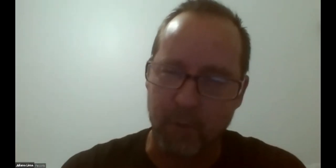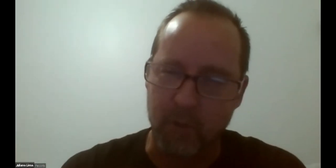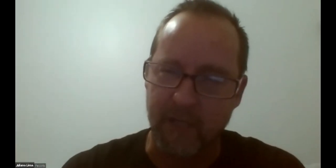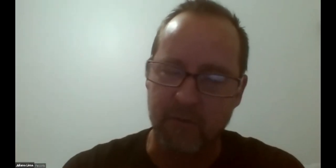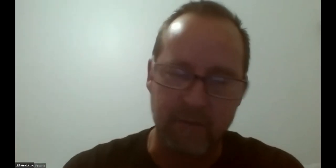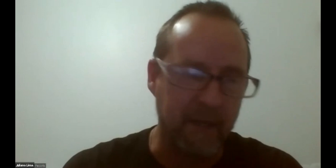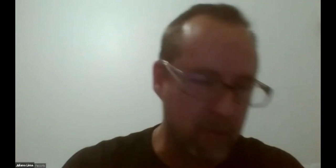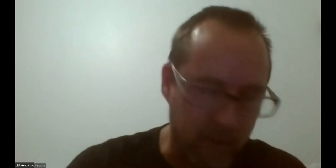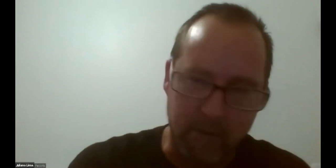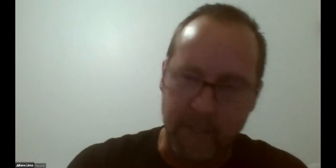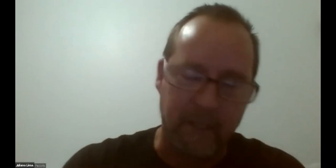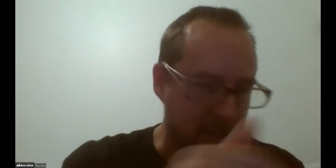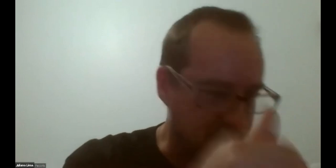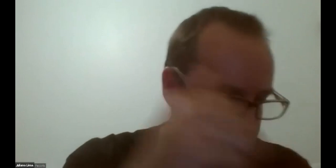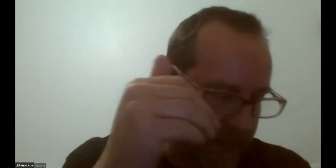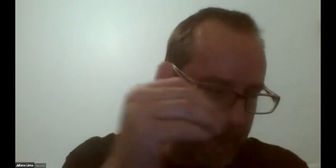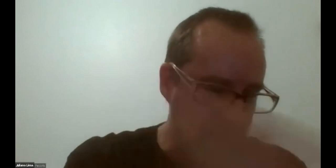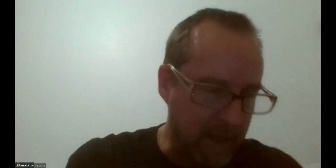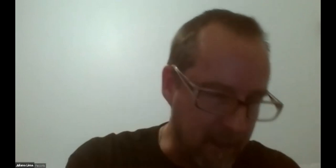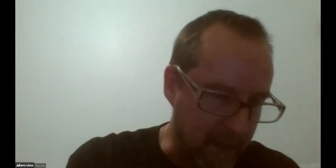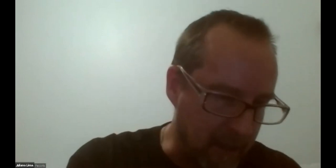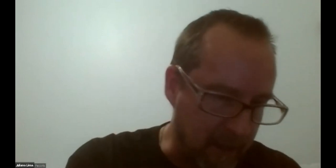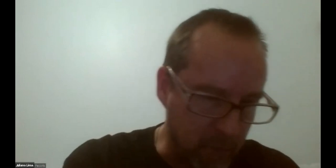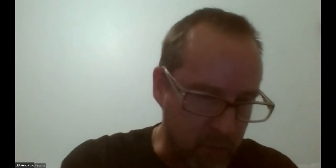participar desse processo, né? Toda a comunidade, seja lá